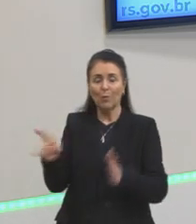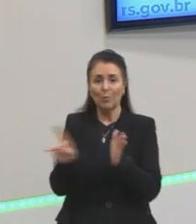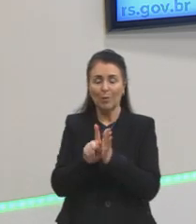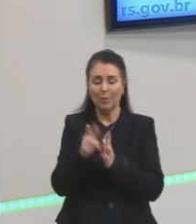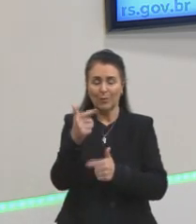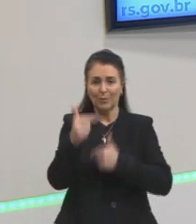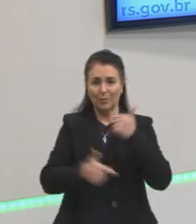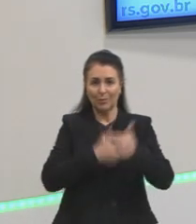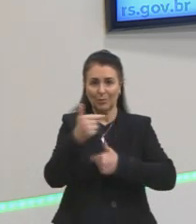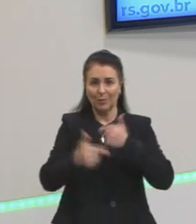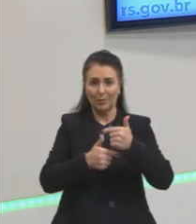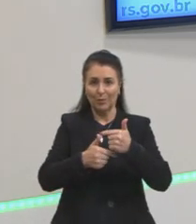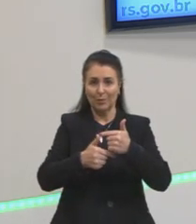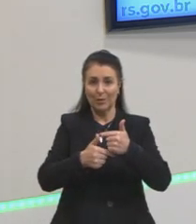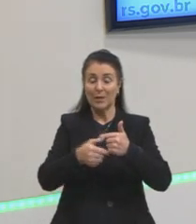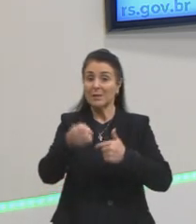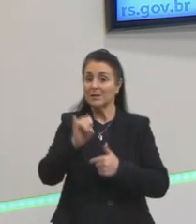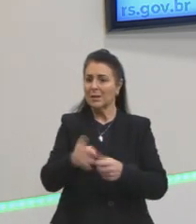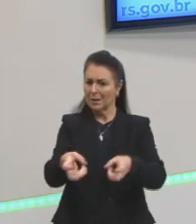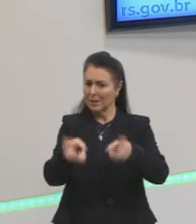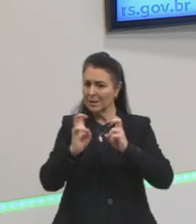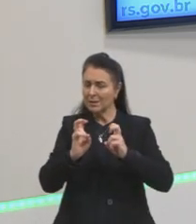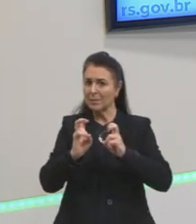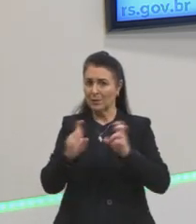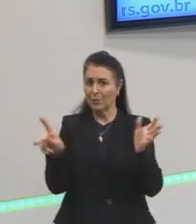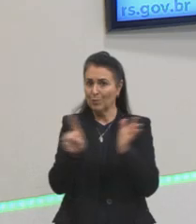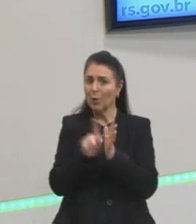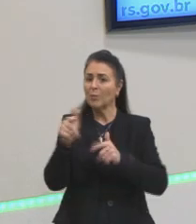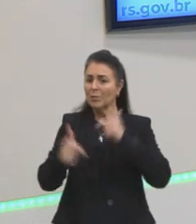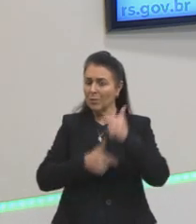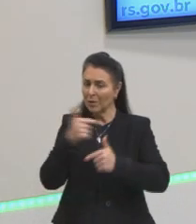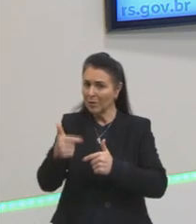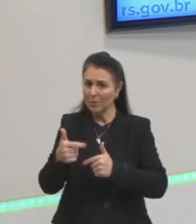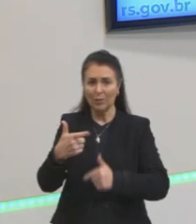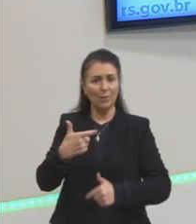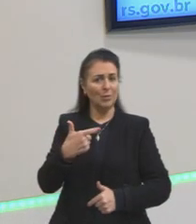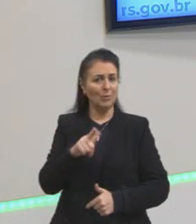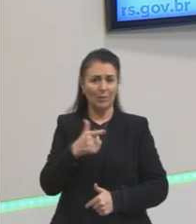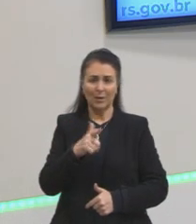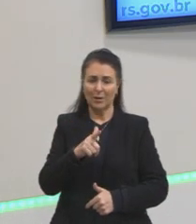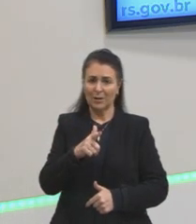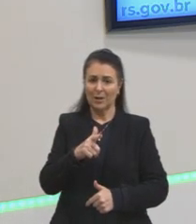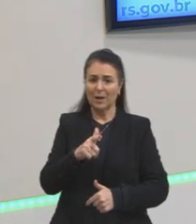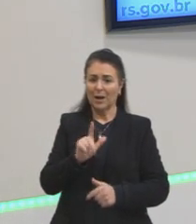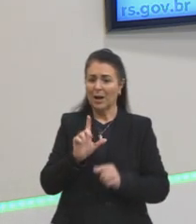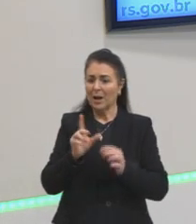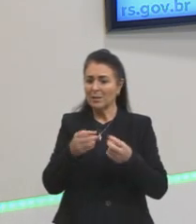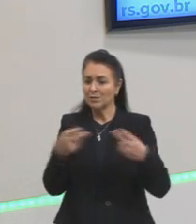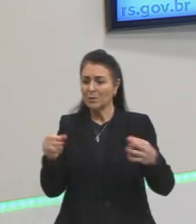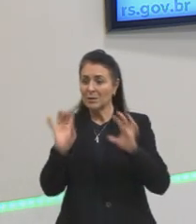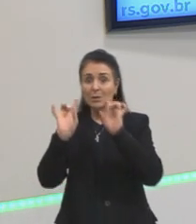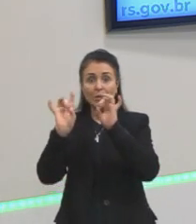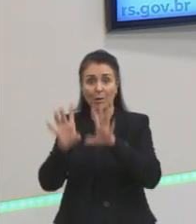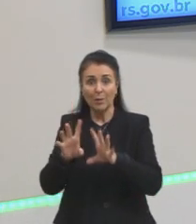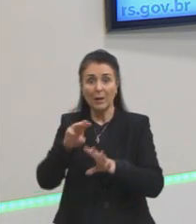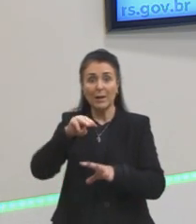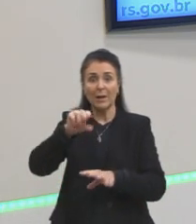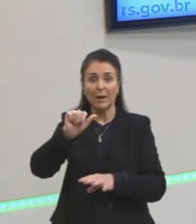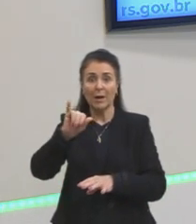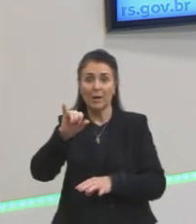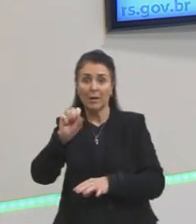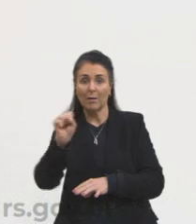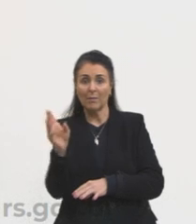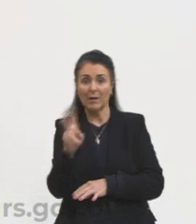não ocorreria essa mais-valia essa diferença e não sustentaria o capitalismo Então essa é a Grande descoberta foi a crítica que o Max faz